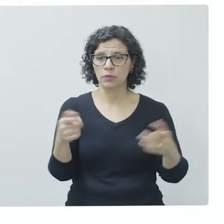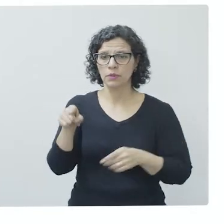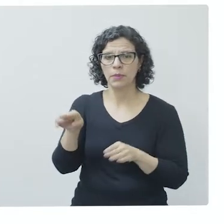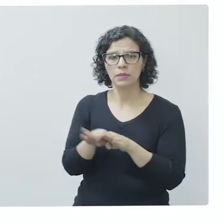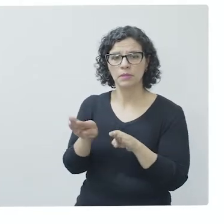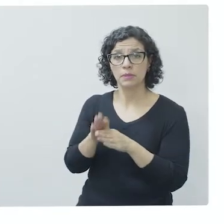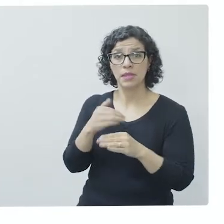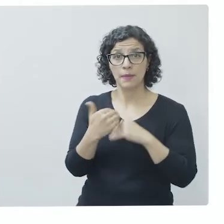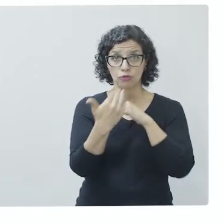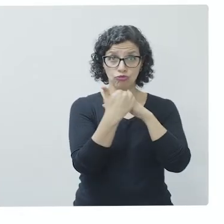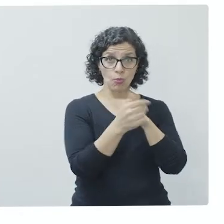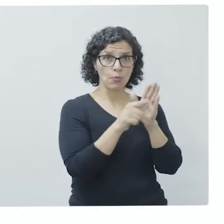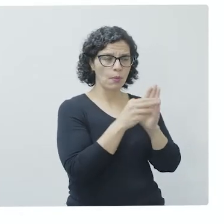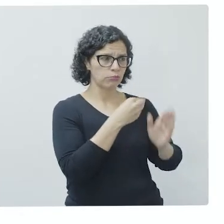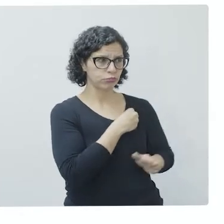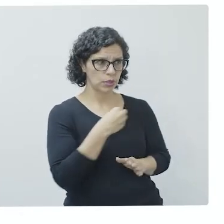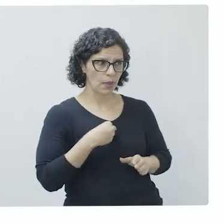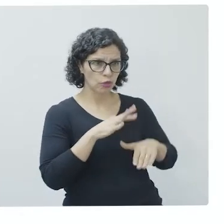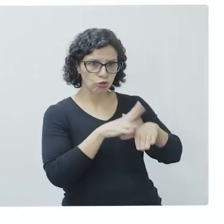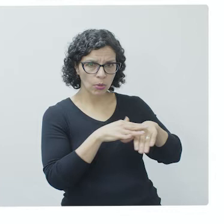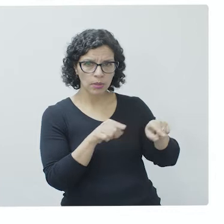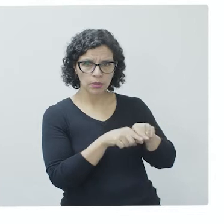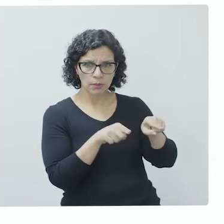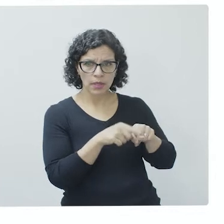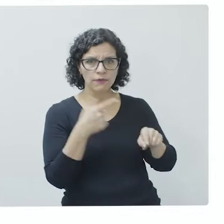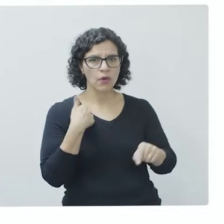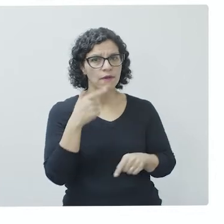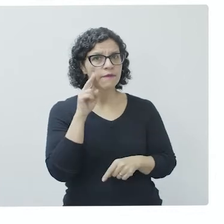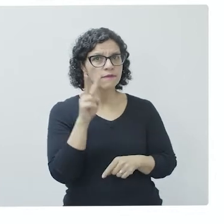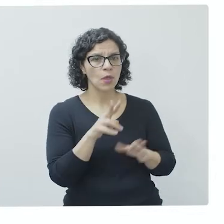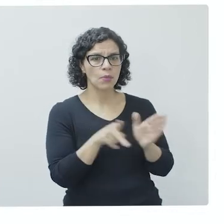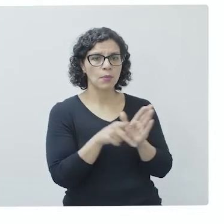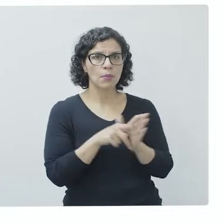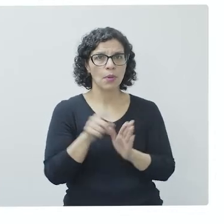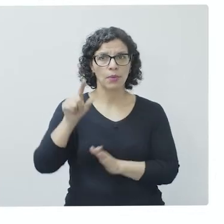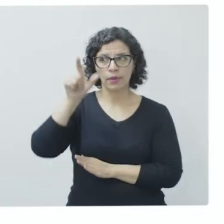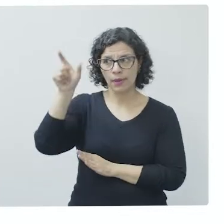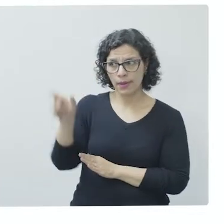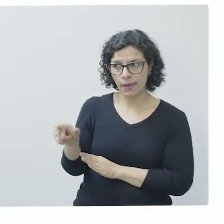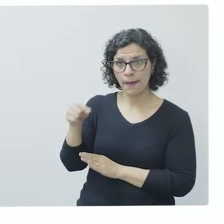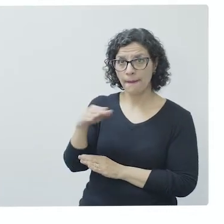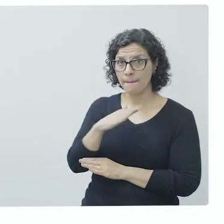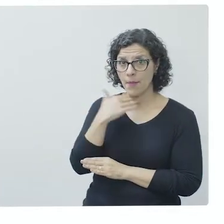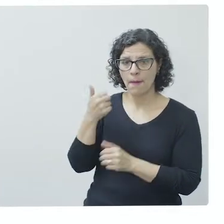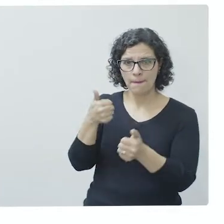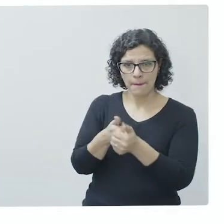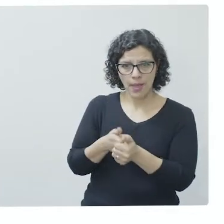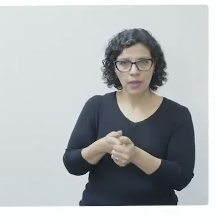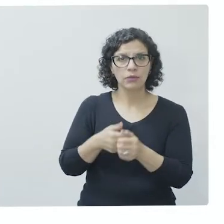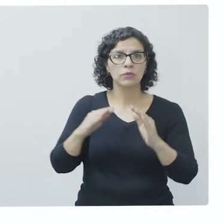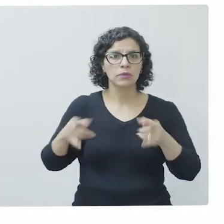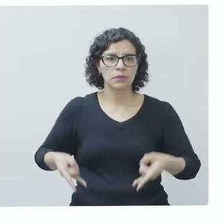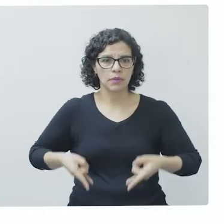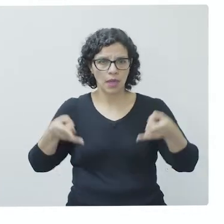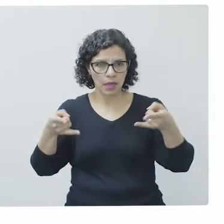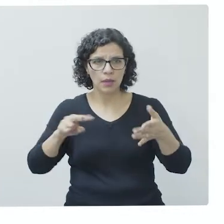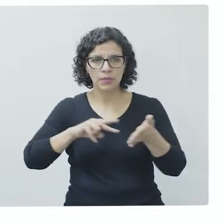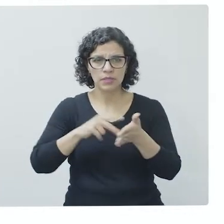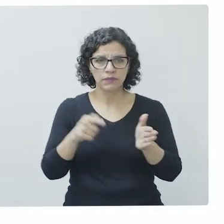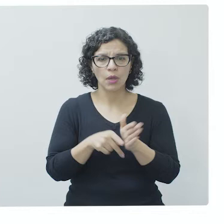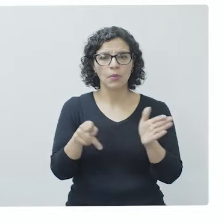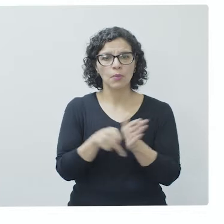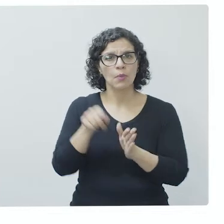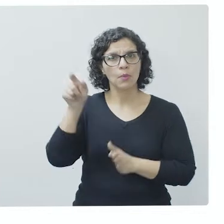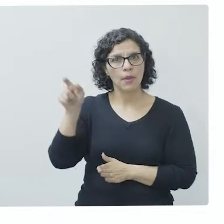diante, caso fosse chamado para examinar algum doente, se visse a figura dela, a figura da morte, na cabeceira da cama, isso